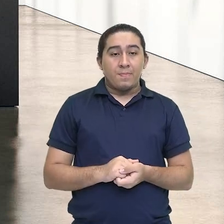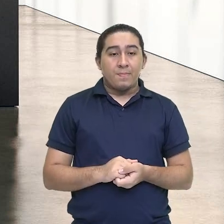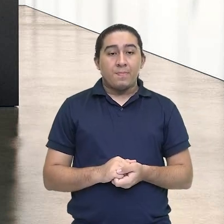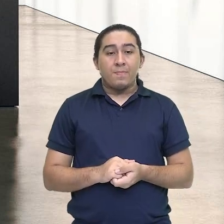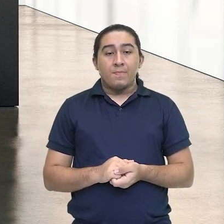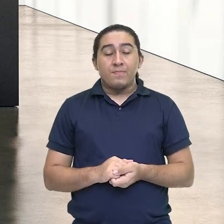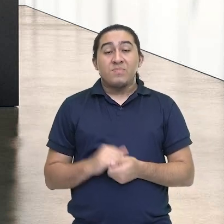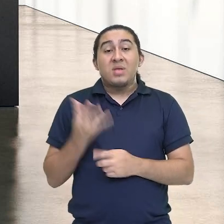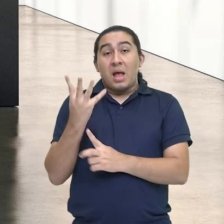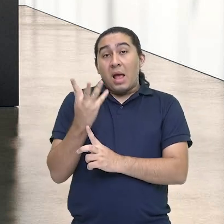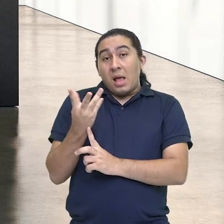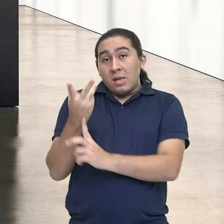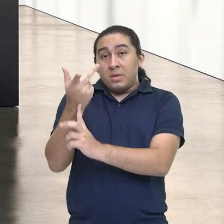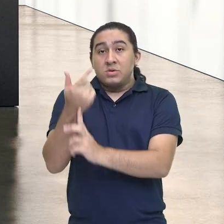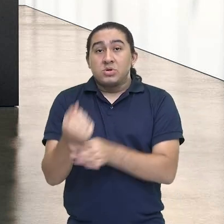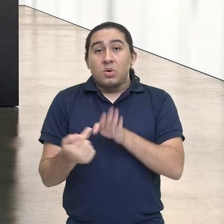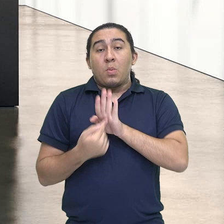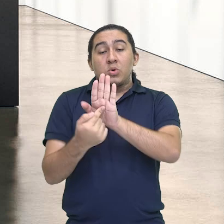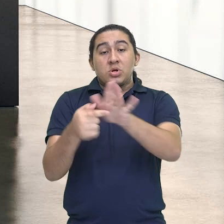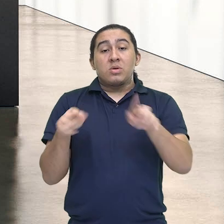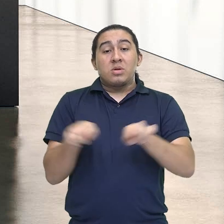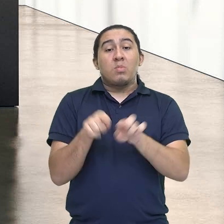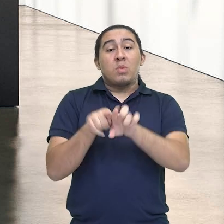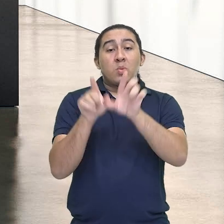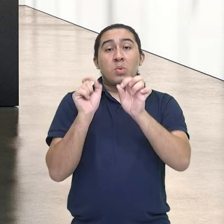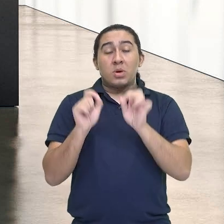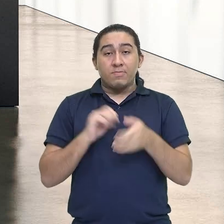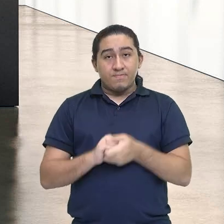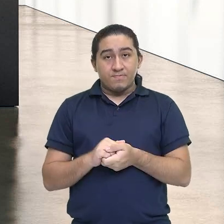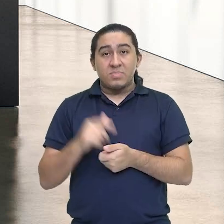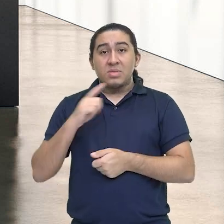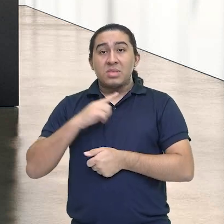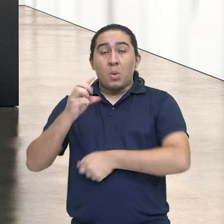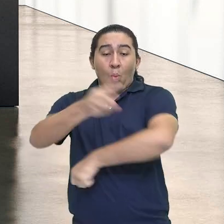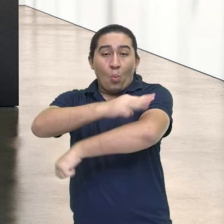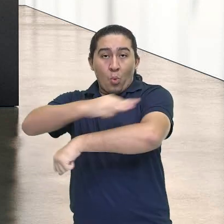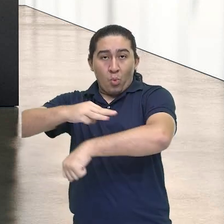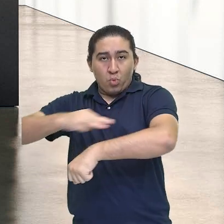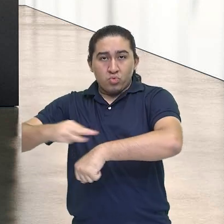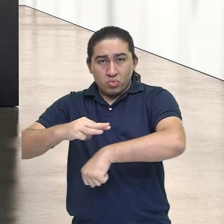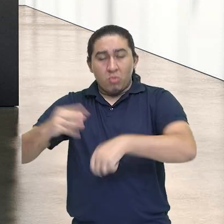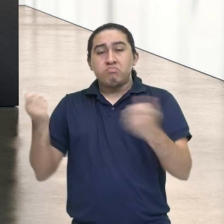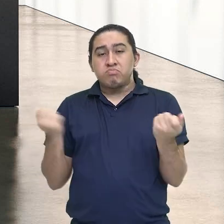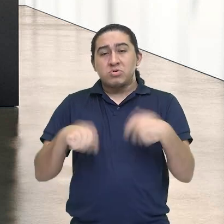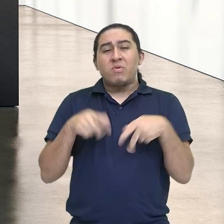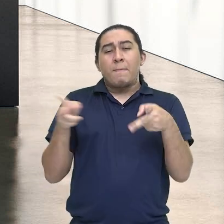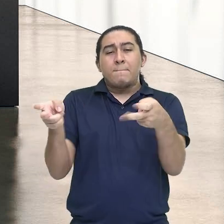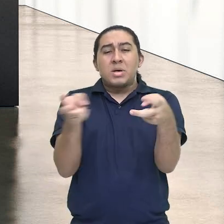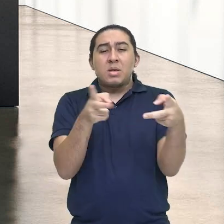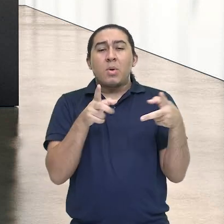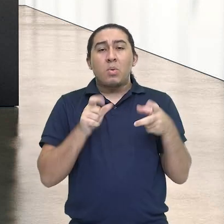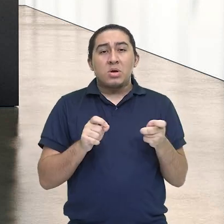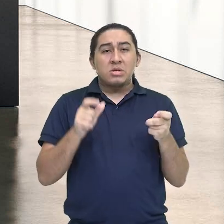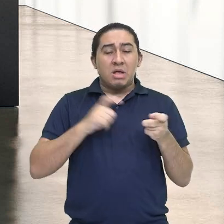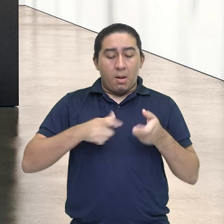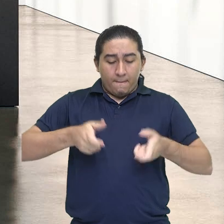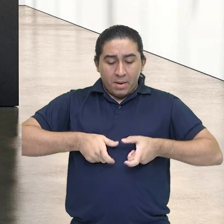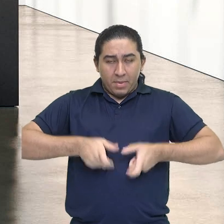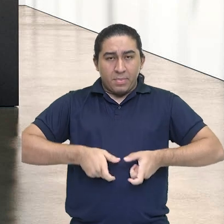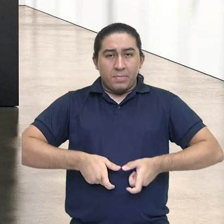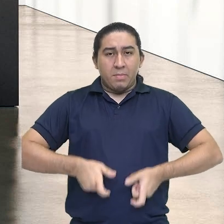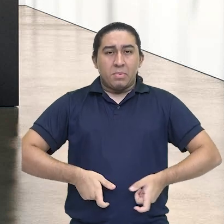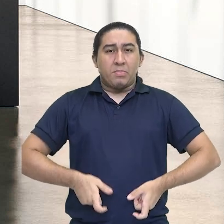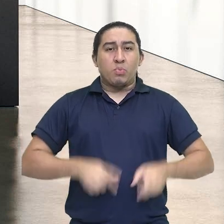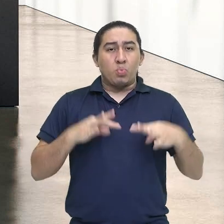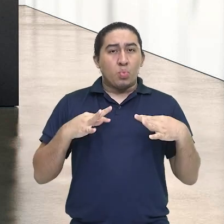os artistas trouxeram para a gente até a musculatura, A gente consegue ver as fibras musculares justamente pela